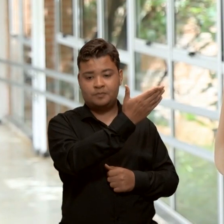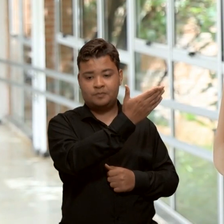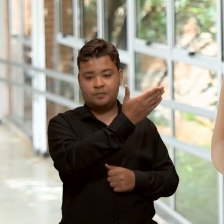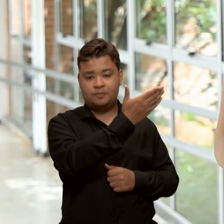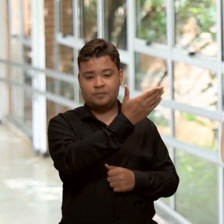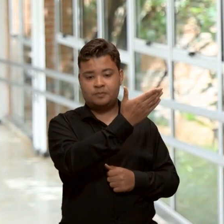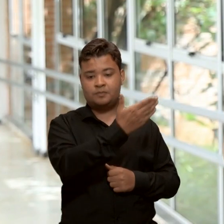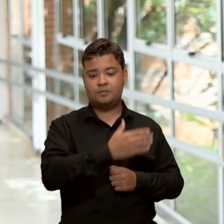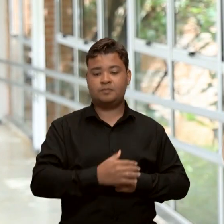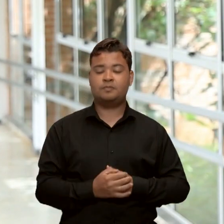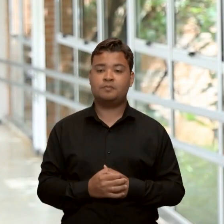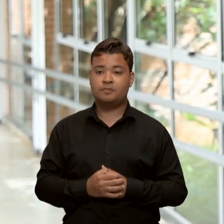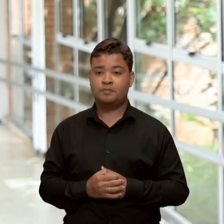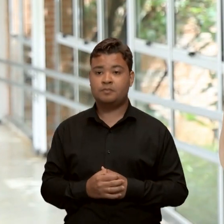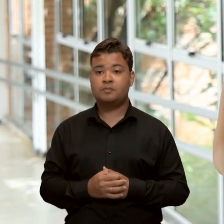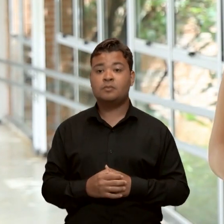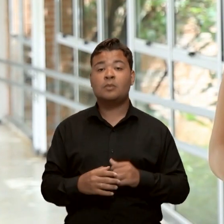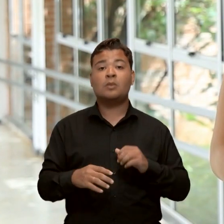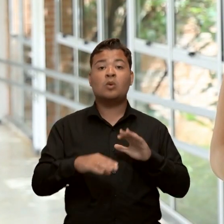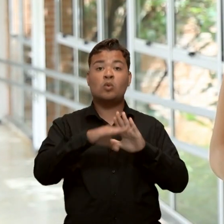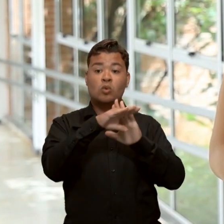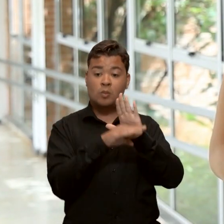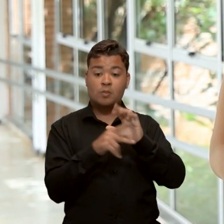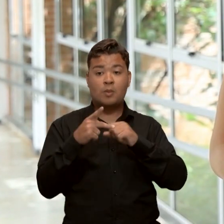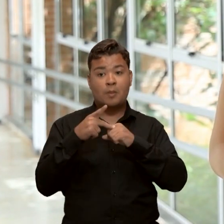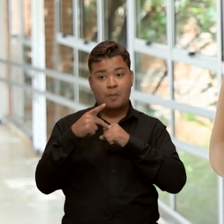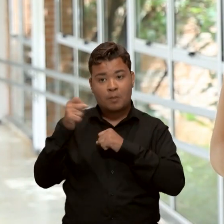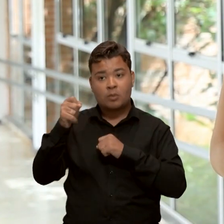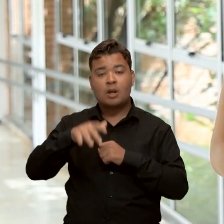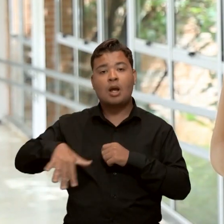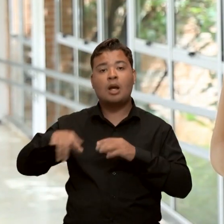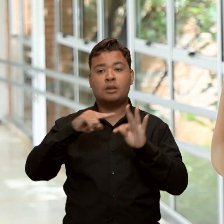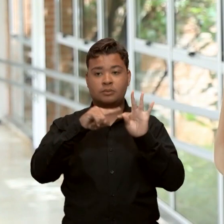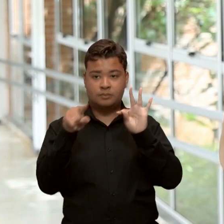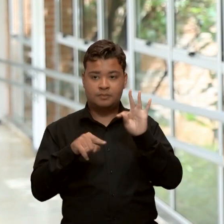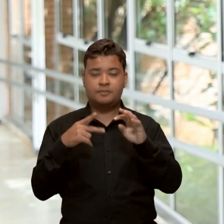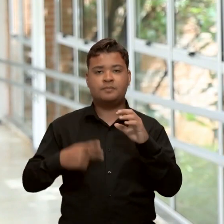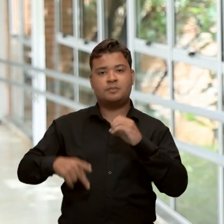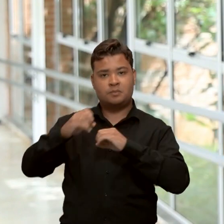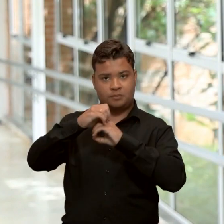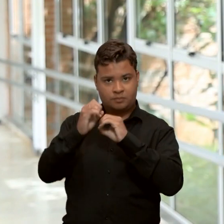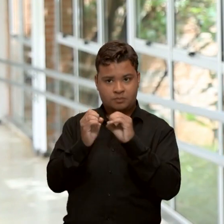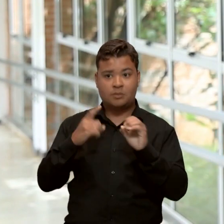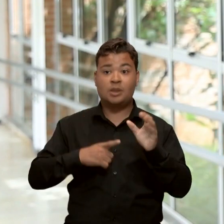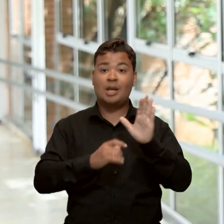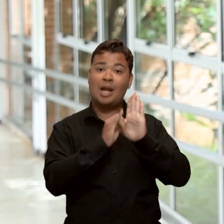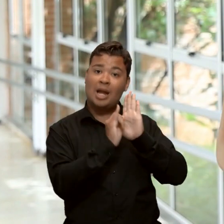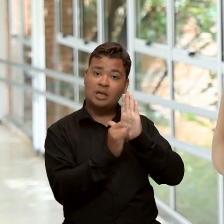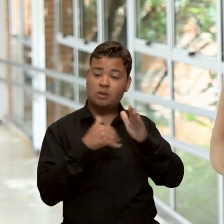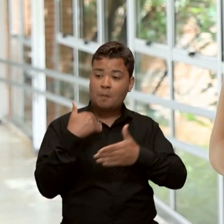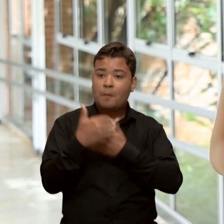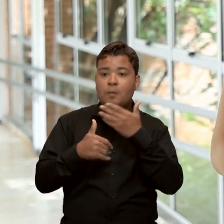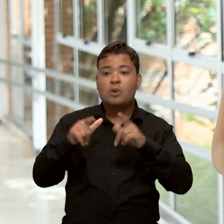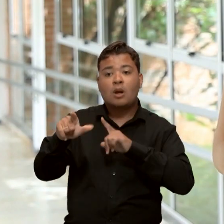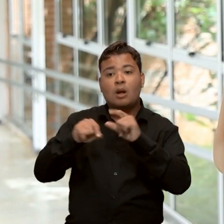62991085774. E o Programa de Pós-Graduação em Zootecnia da UFG publicou edital para processo seletivo